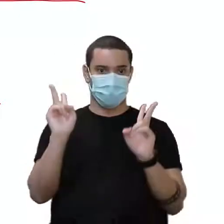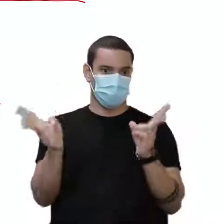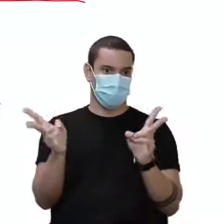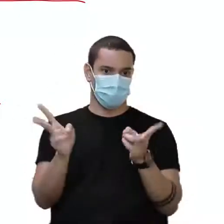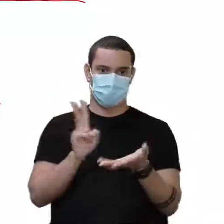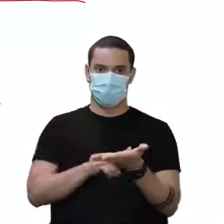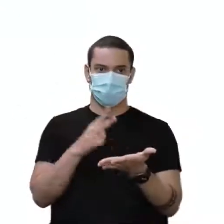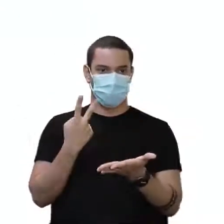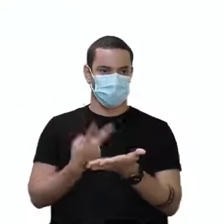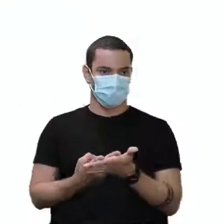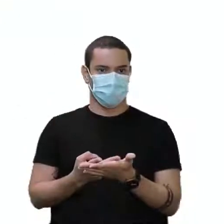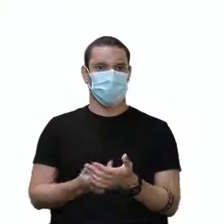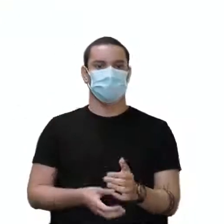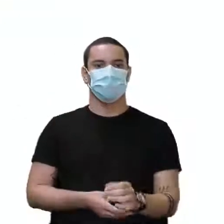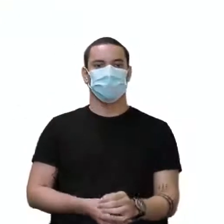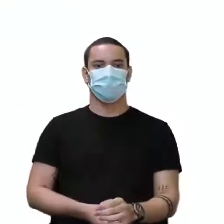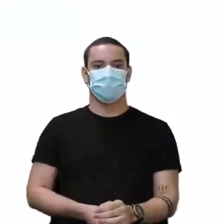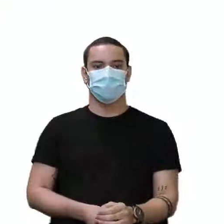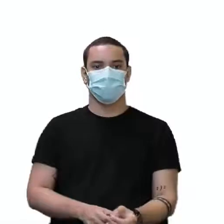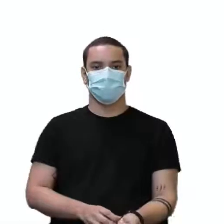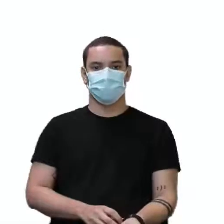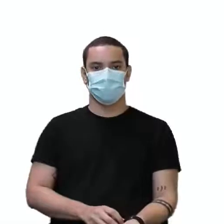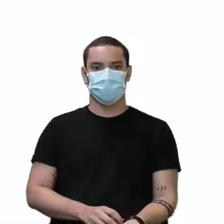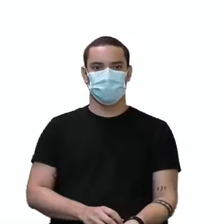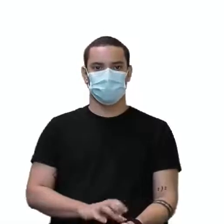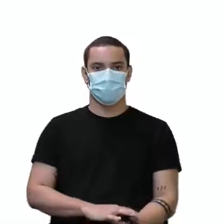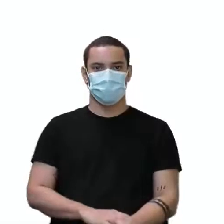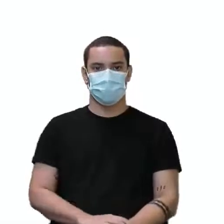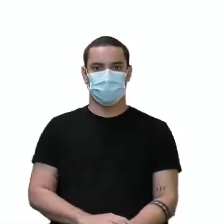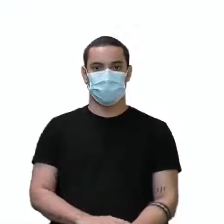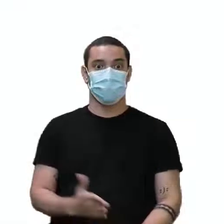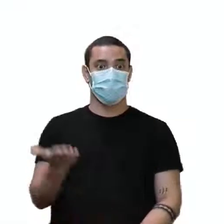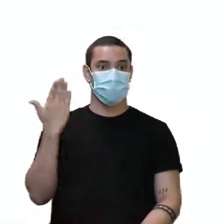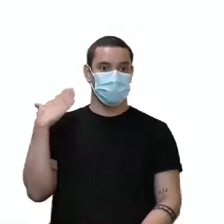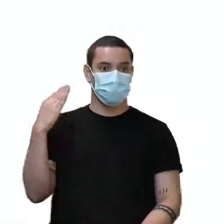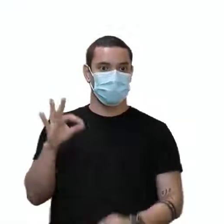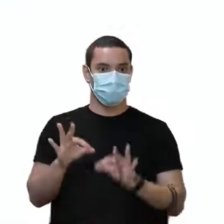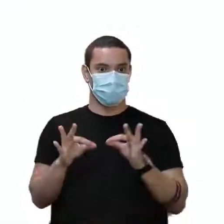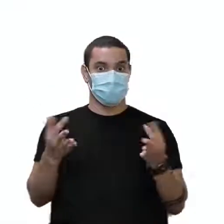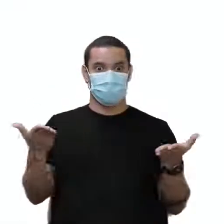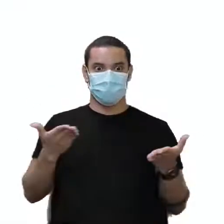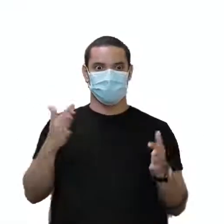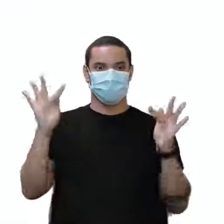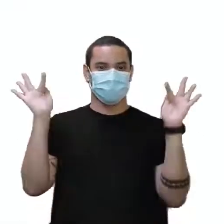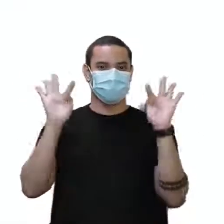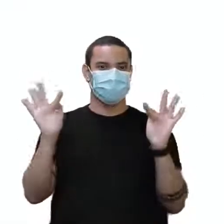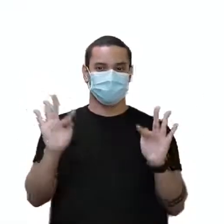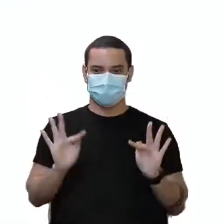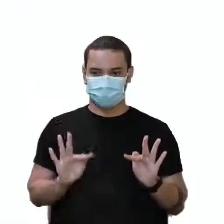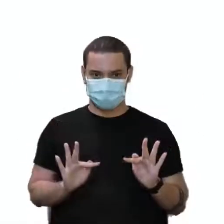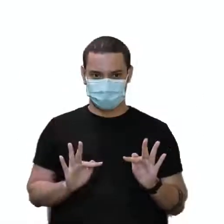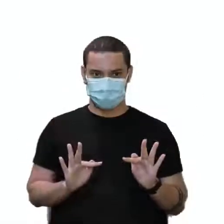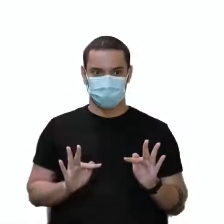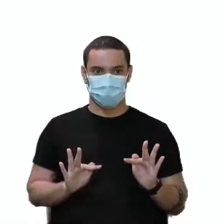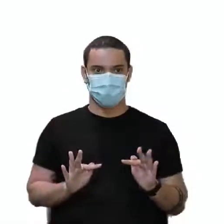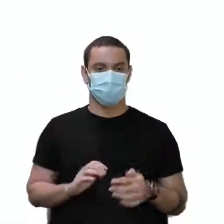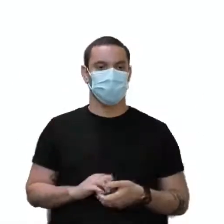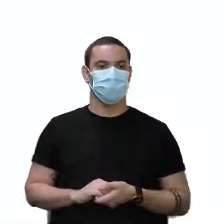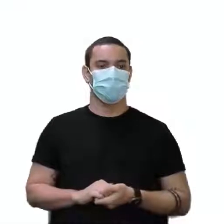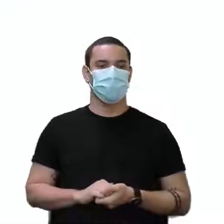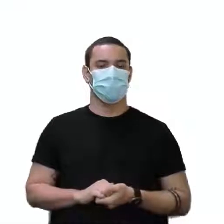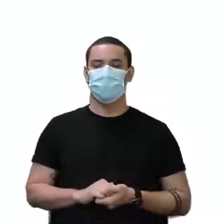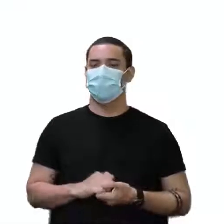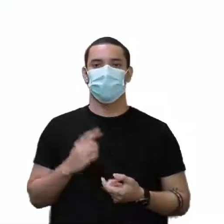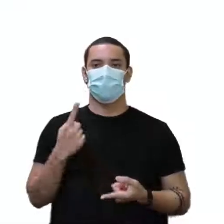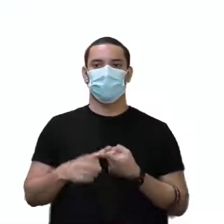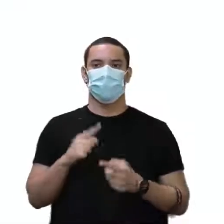nenhum. Aí passando, agora a gente vai falar do passado simples. Aí, ó, ele tá feliz. Será que ele é mais feliz no passado simples? Por que